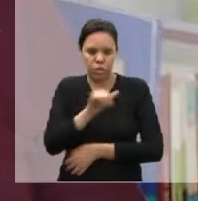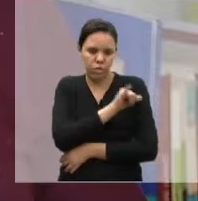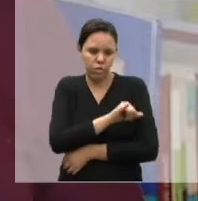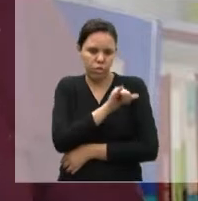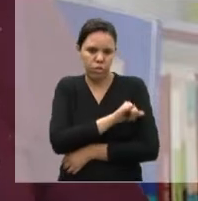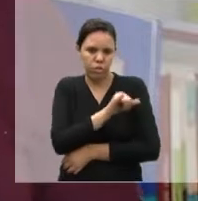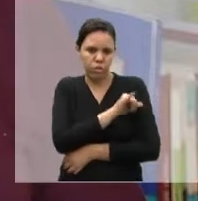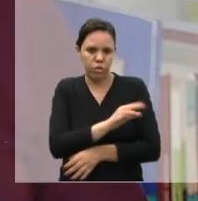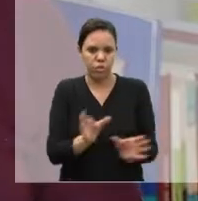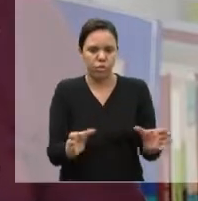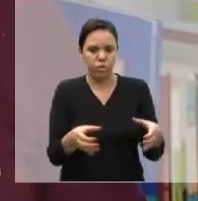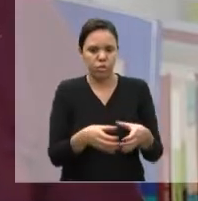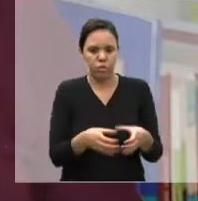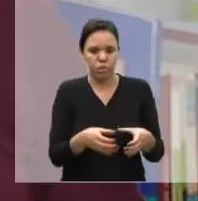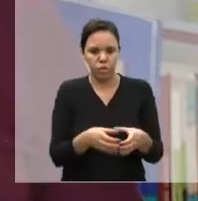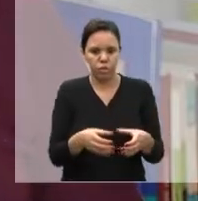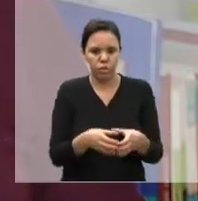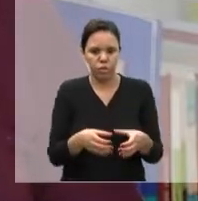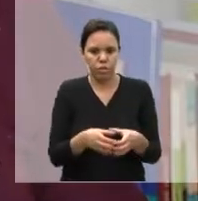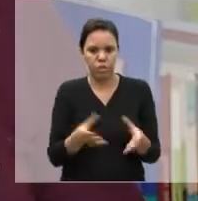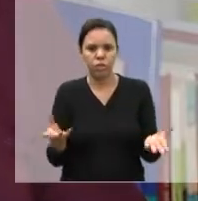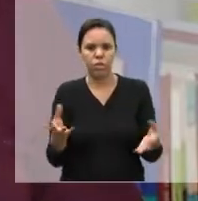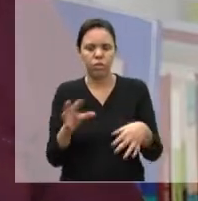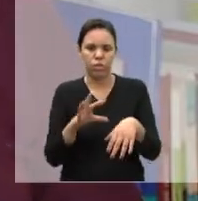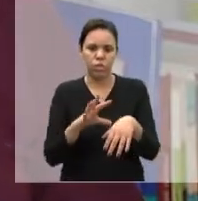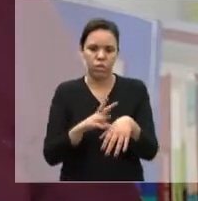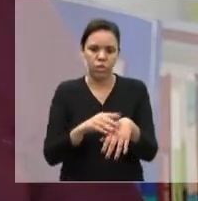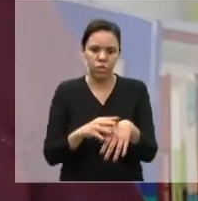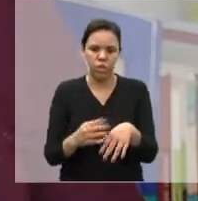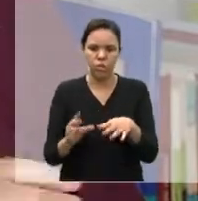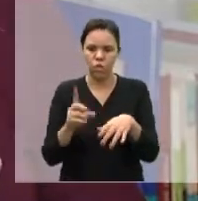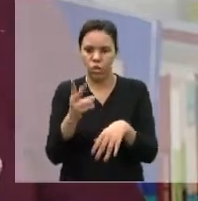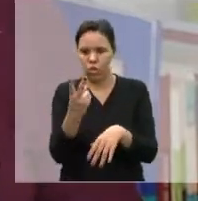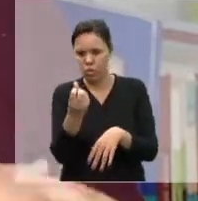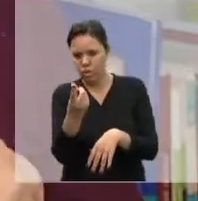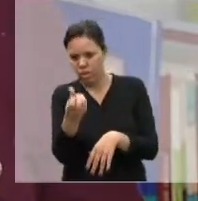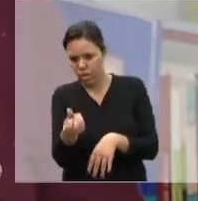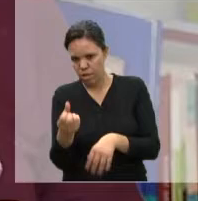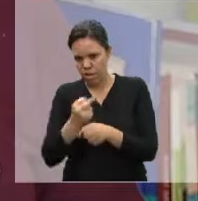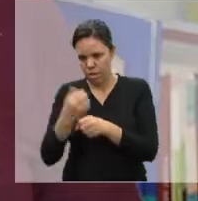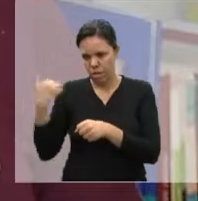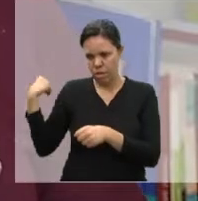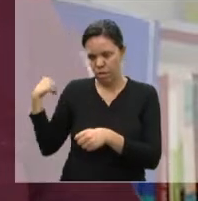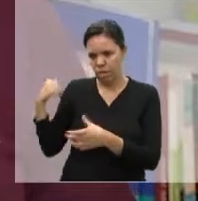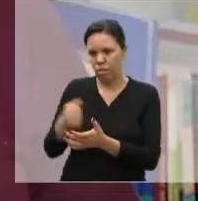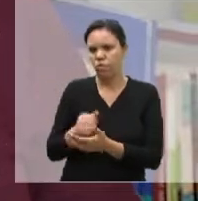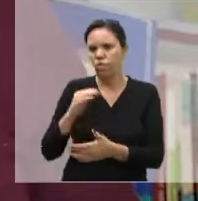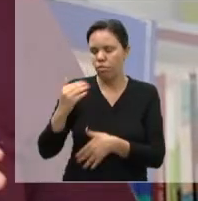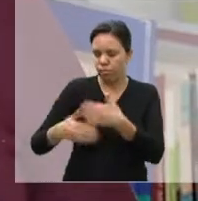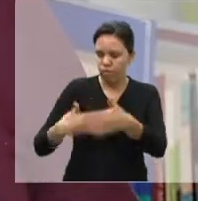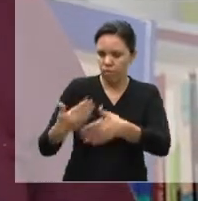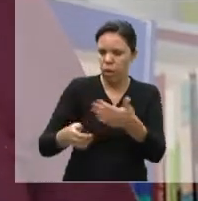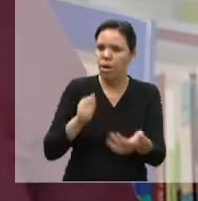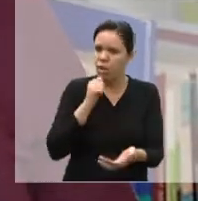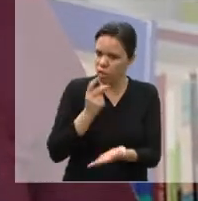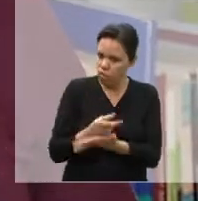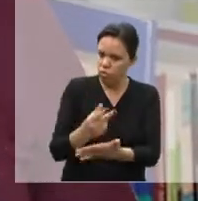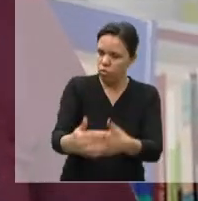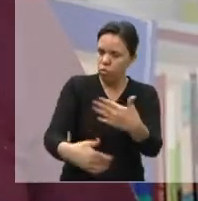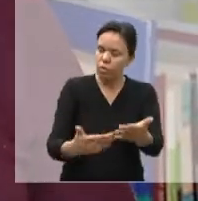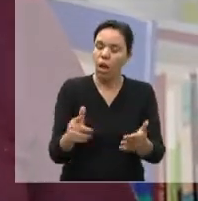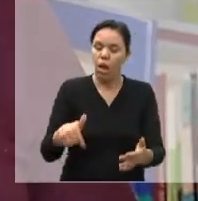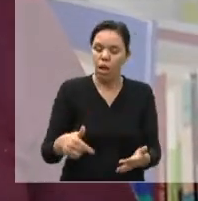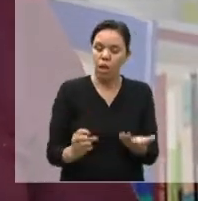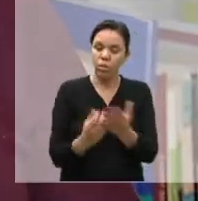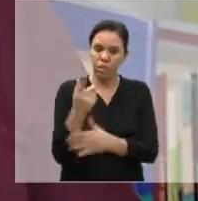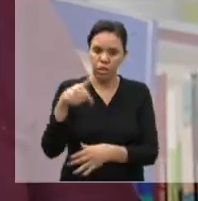em 2016. Já foram realizadas várias edições, ele é ativo ainda, e foi realizado também aqui no estado de São Paulo, na USP de São Paulo e na UFSCar